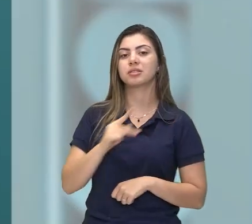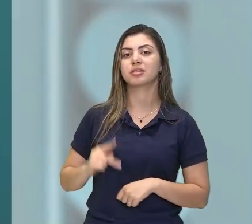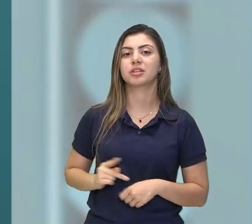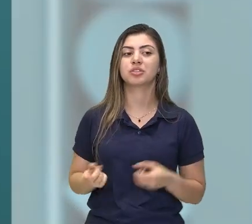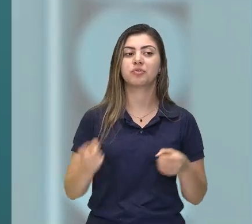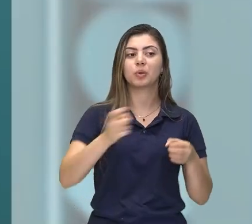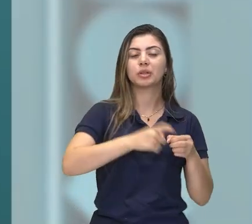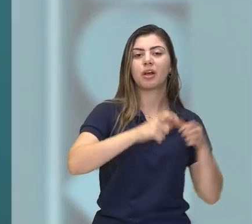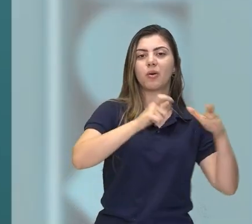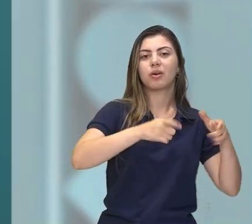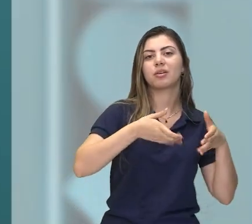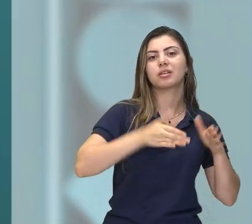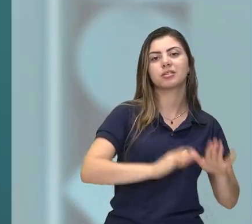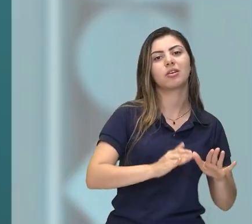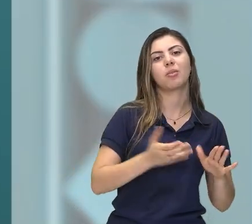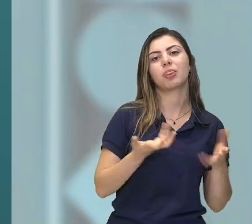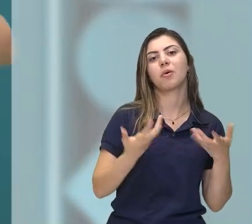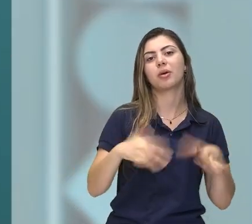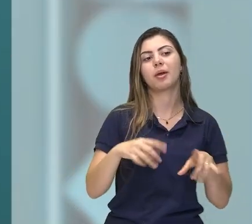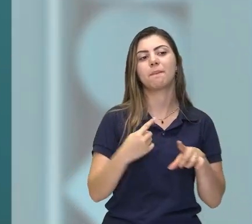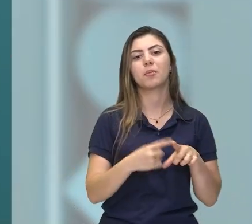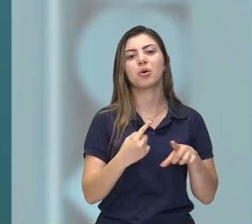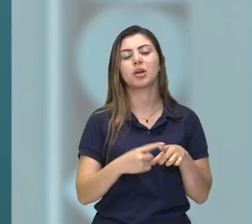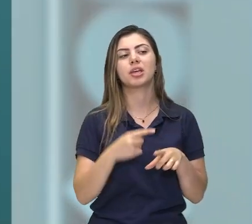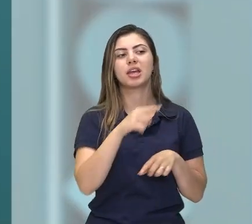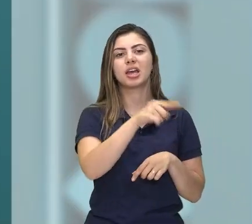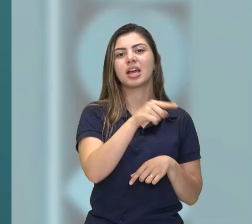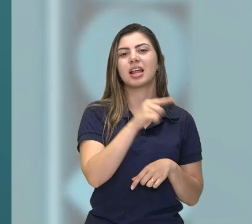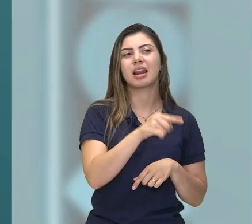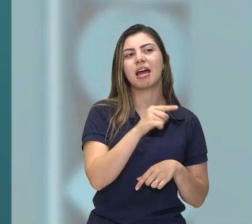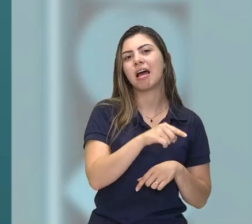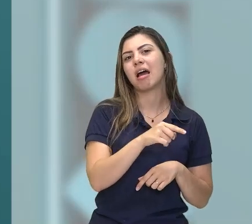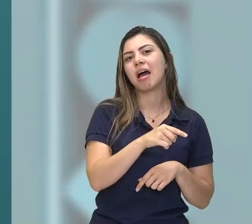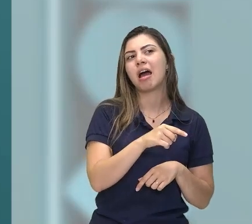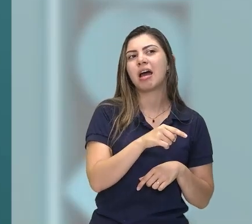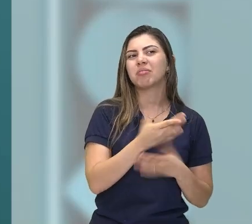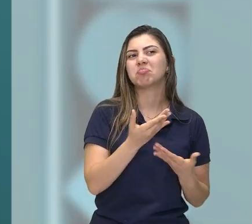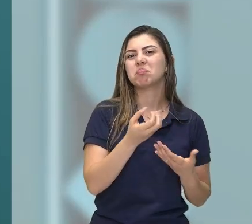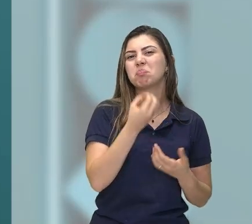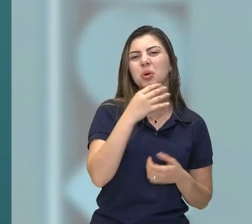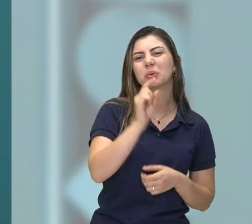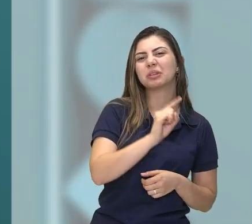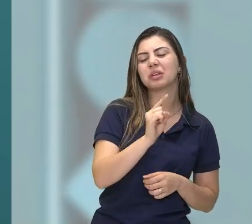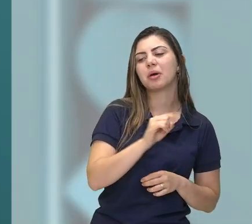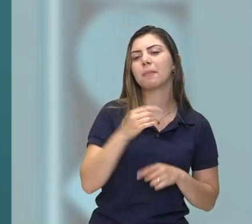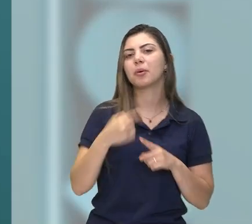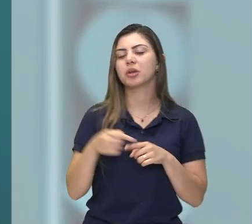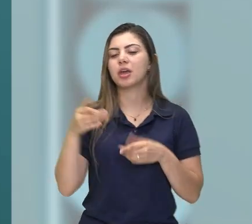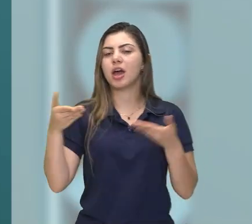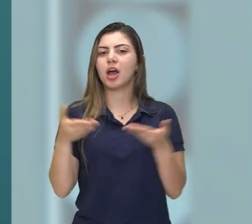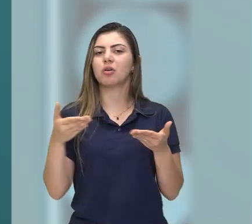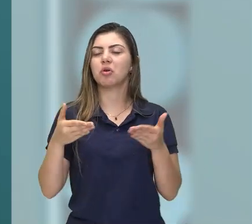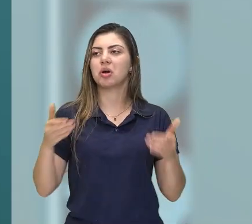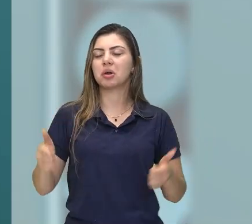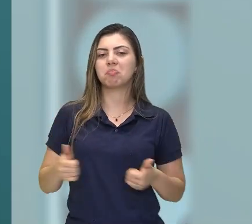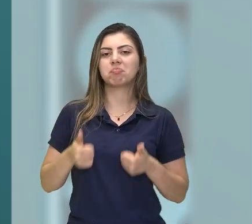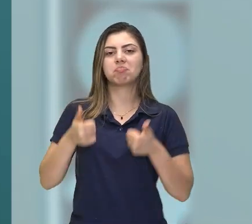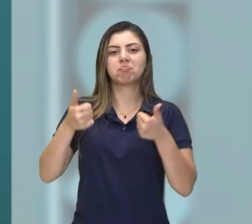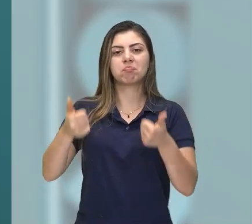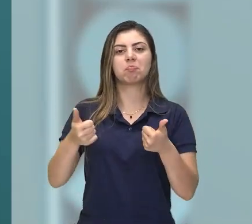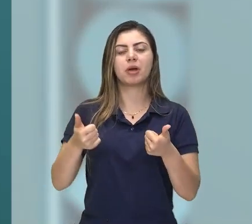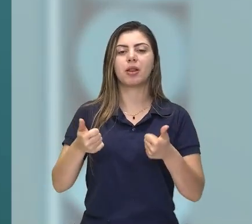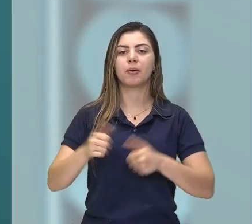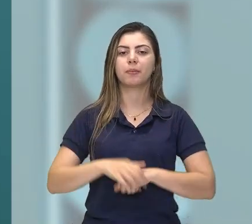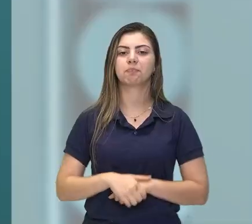natal, afinal, ele não tem a mordomia que tem hoje, como, né, ele vivenciava lá a sua vida, ok? Então, só para a